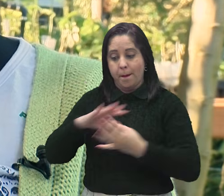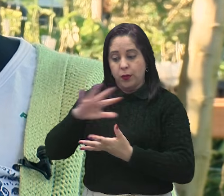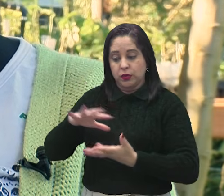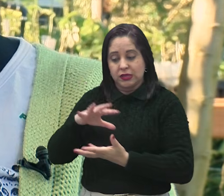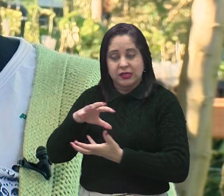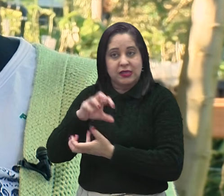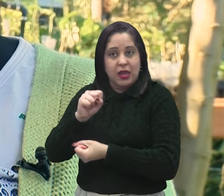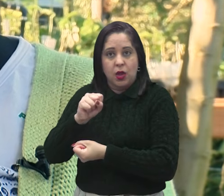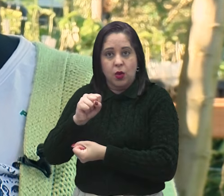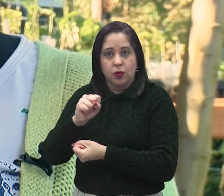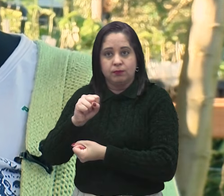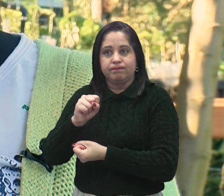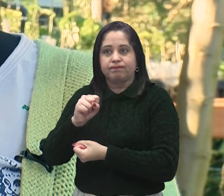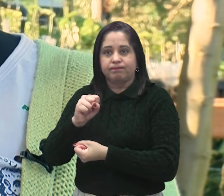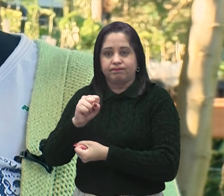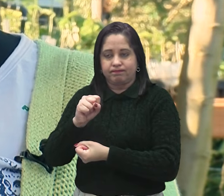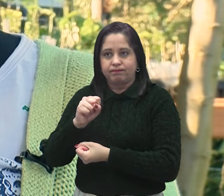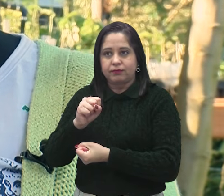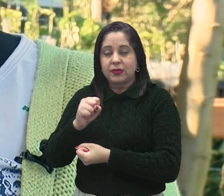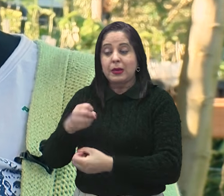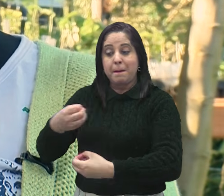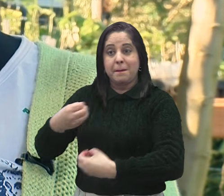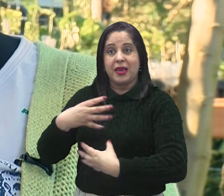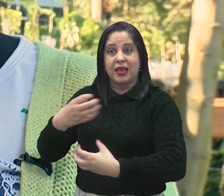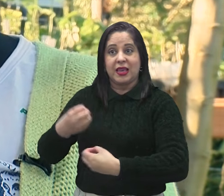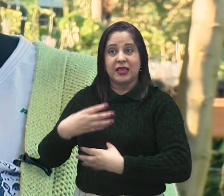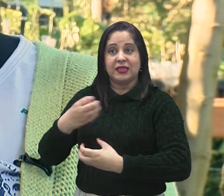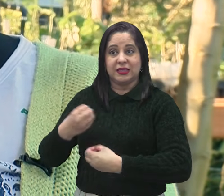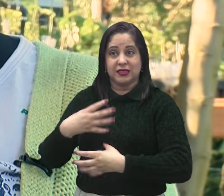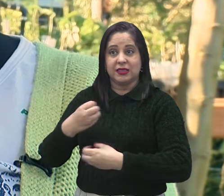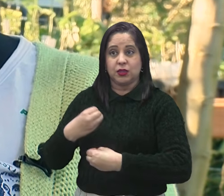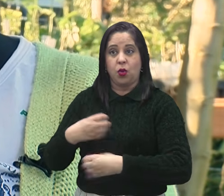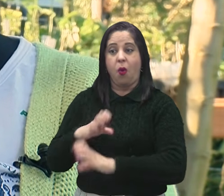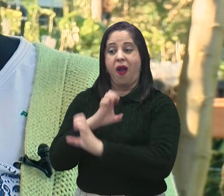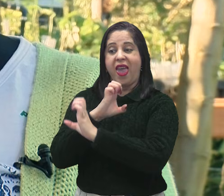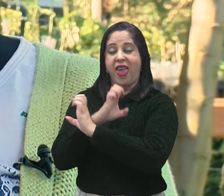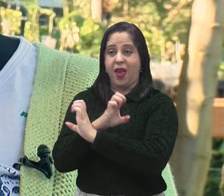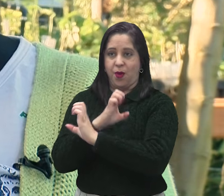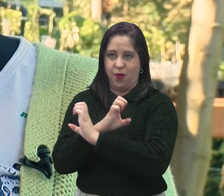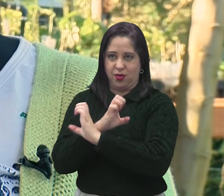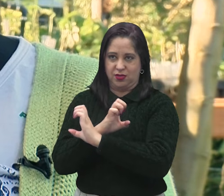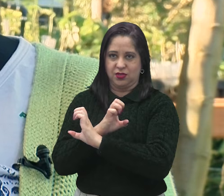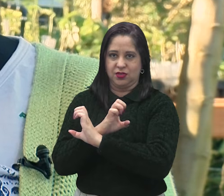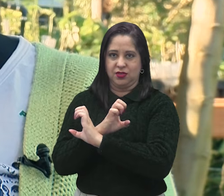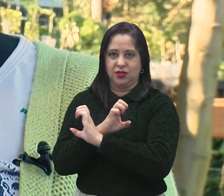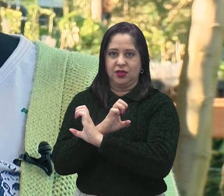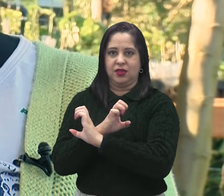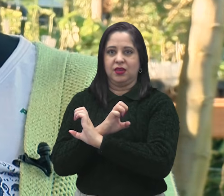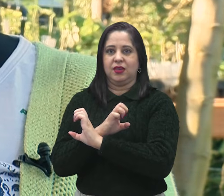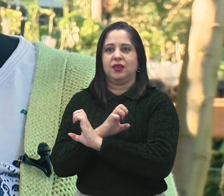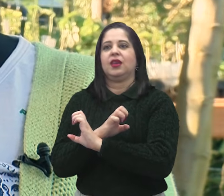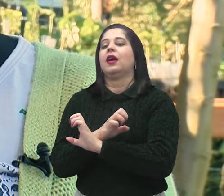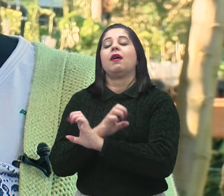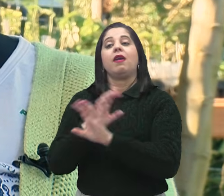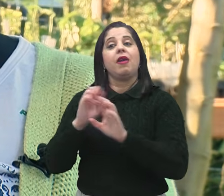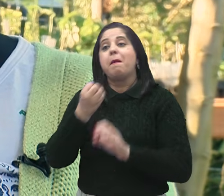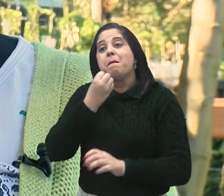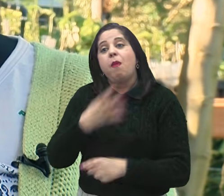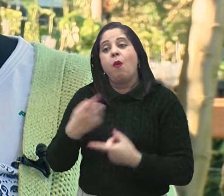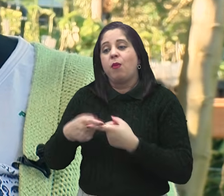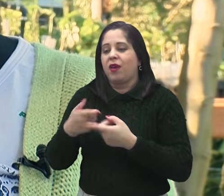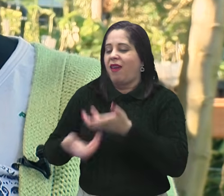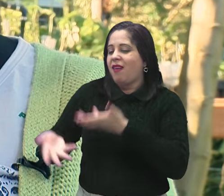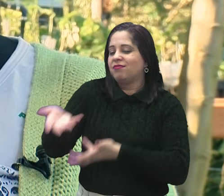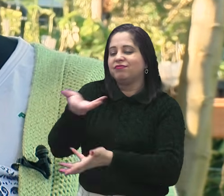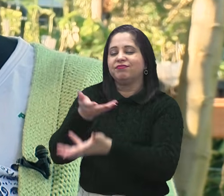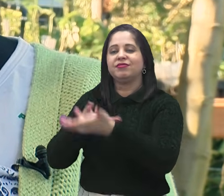da ecologia, ele socializa, porque nós fazemos amigos, nós temos a troca com